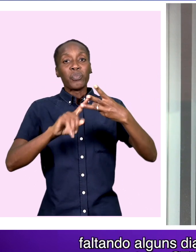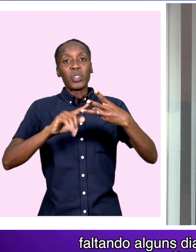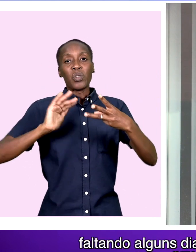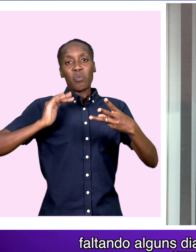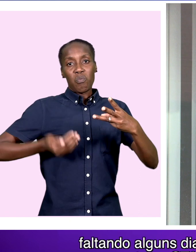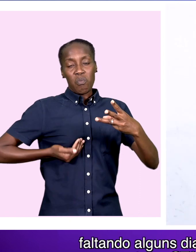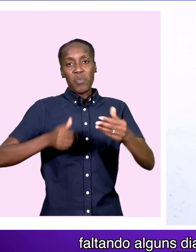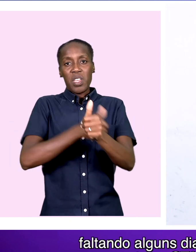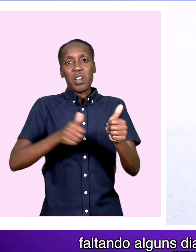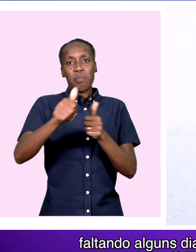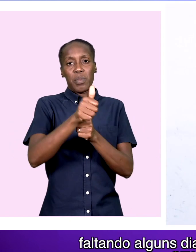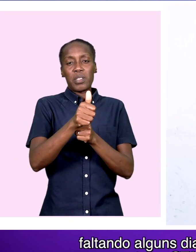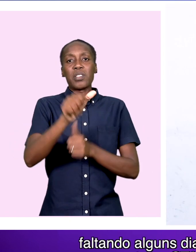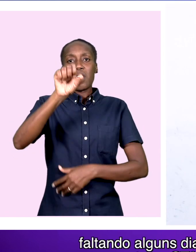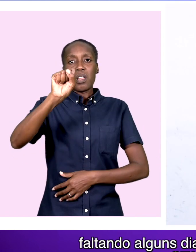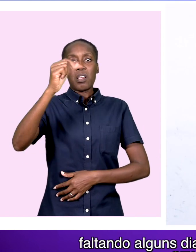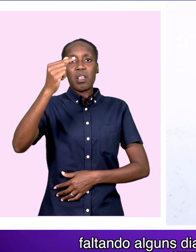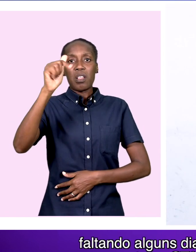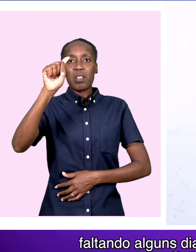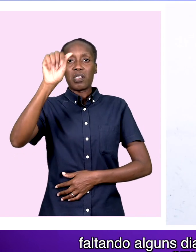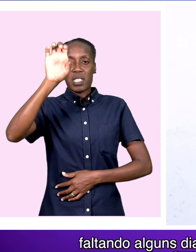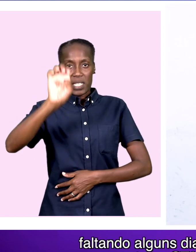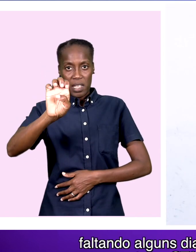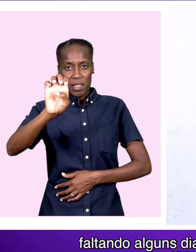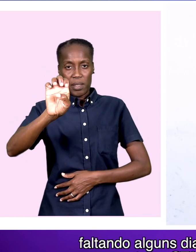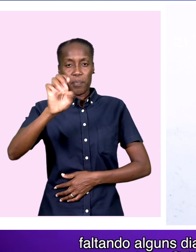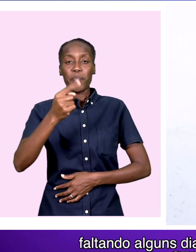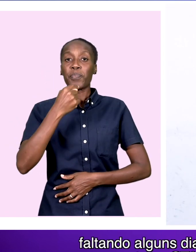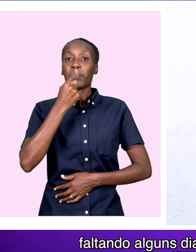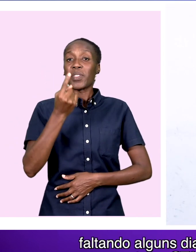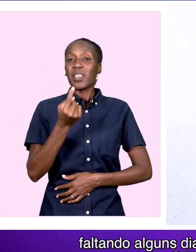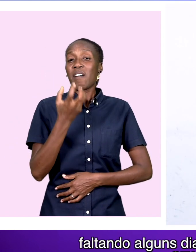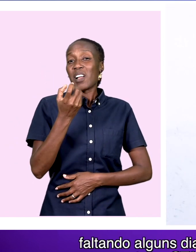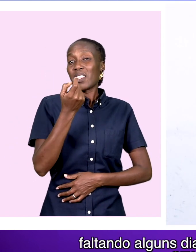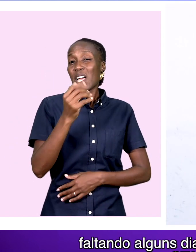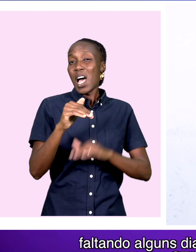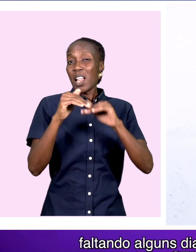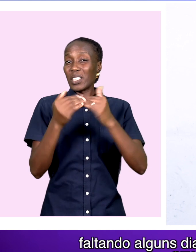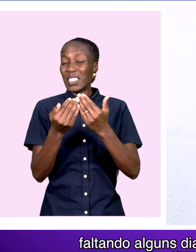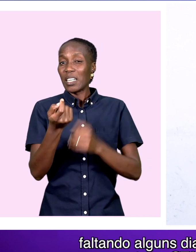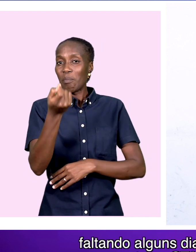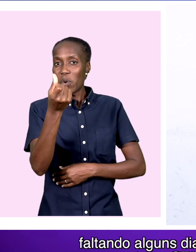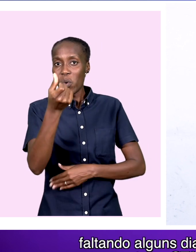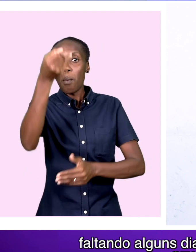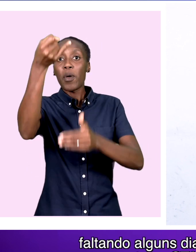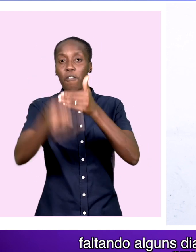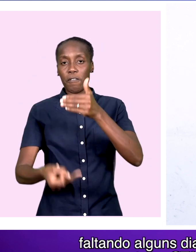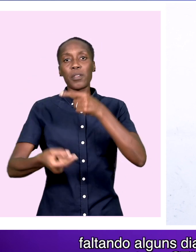Já faltando alguns dias do fim deste processo, que ações concretas que o